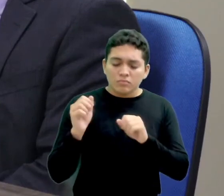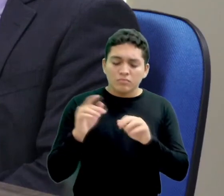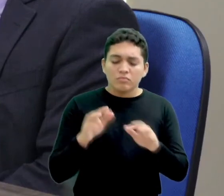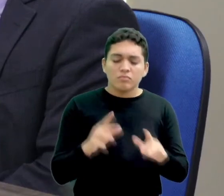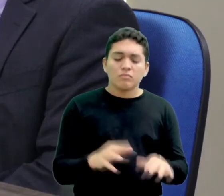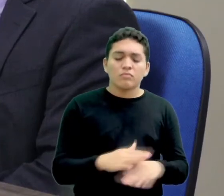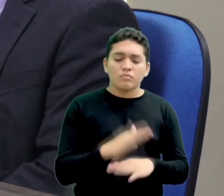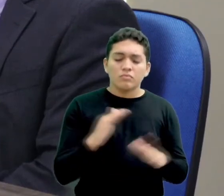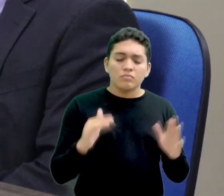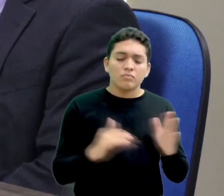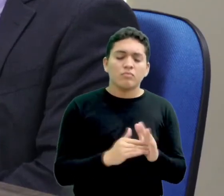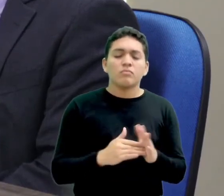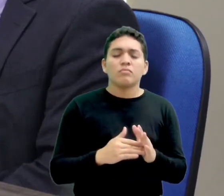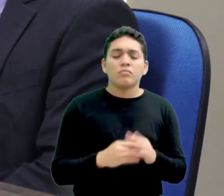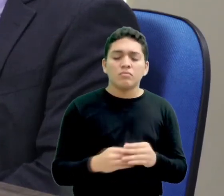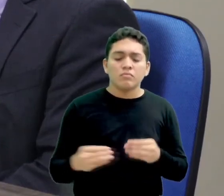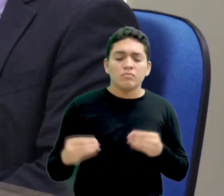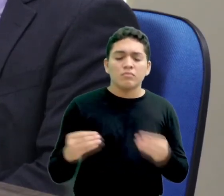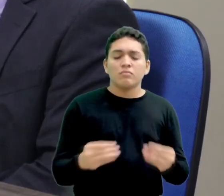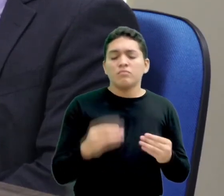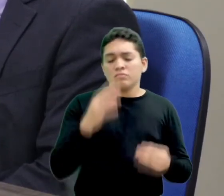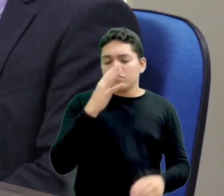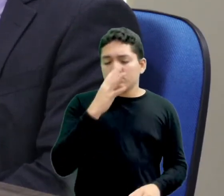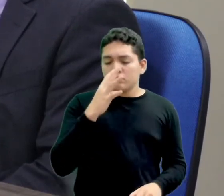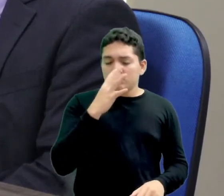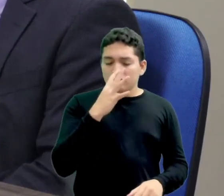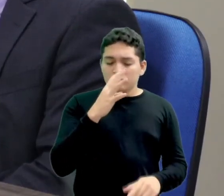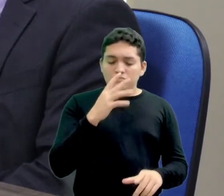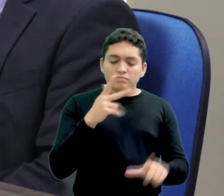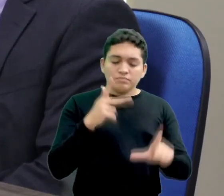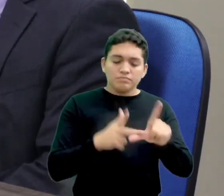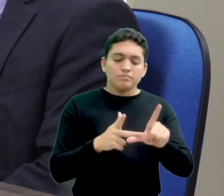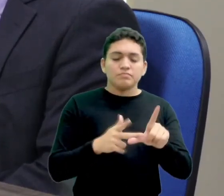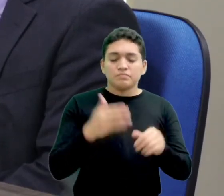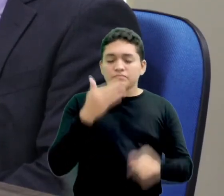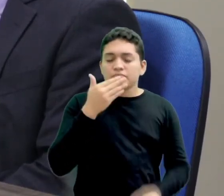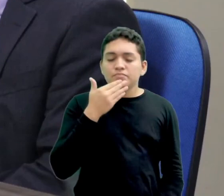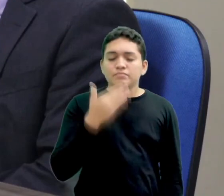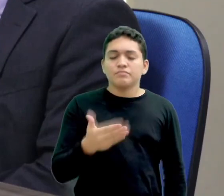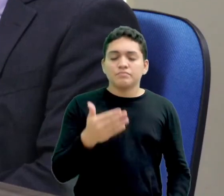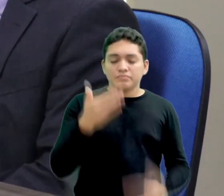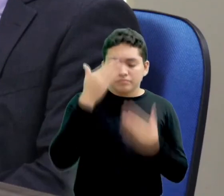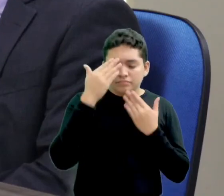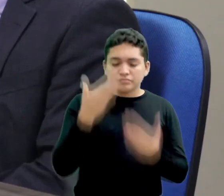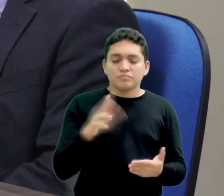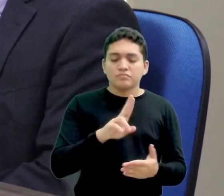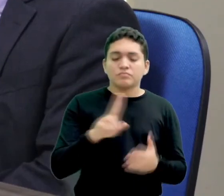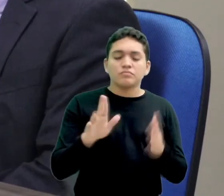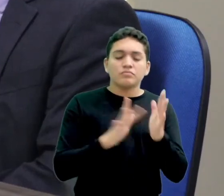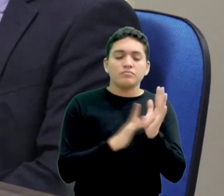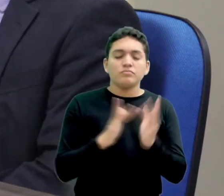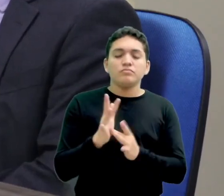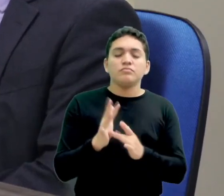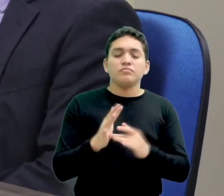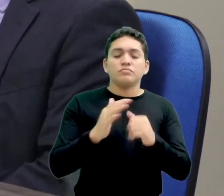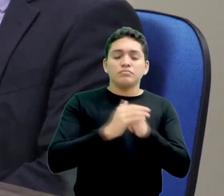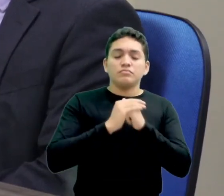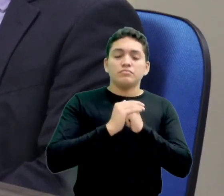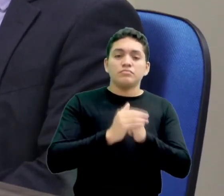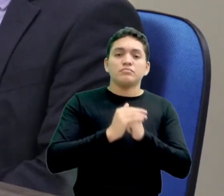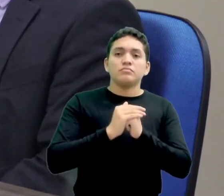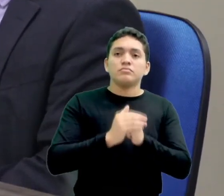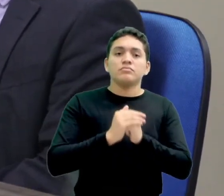também todos que terão acesso a esta programação. É o que te pedimos e te agradecemos em nome de Jesus.